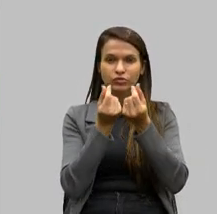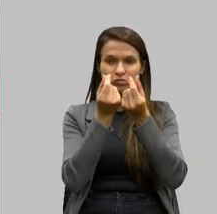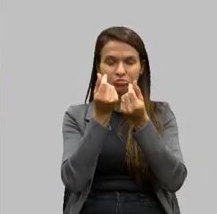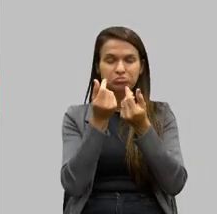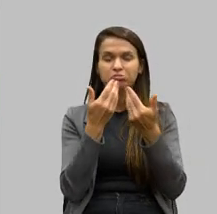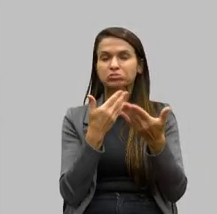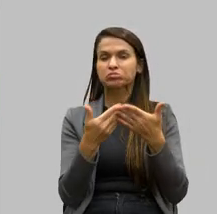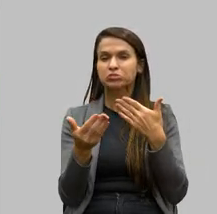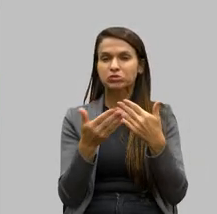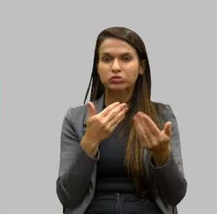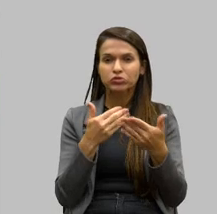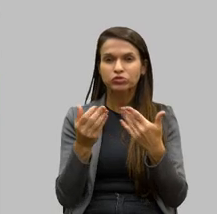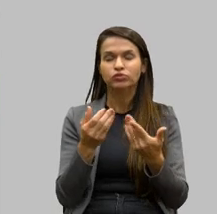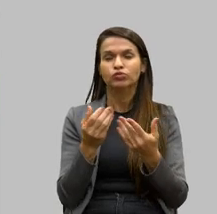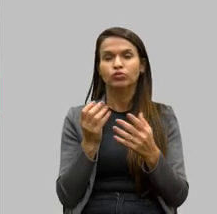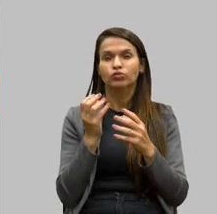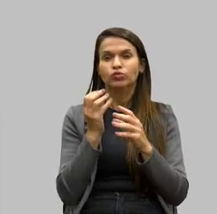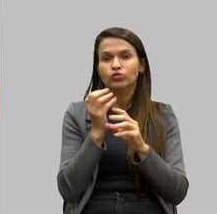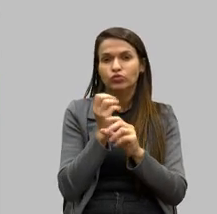do número de estudantes,